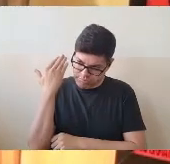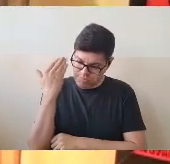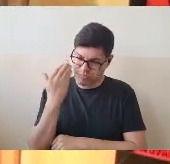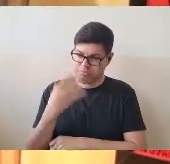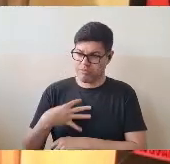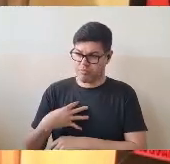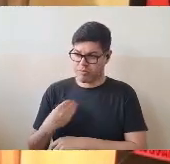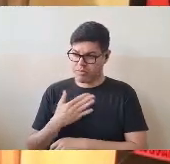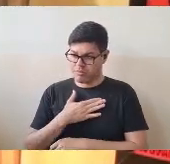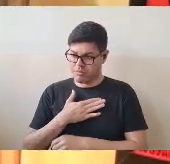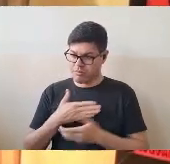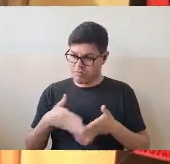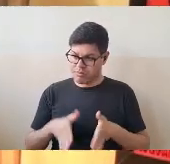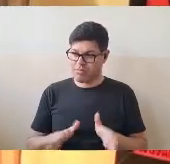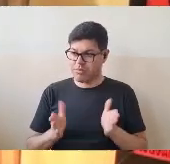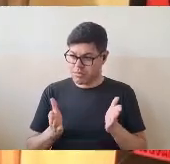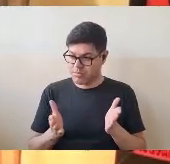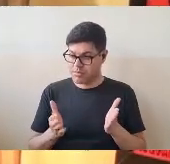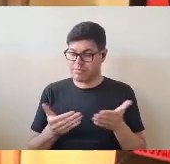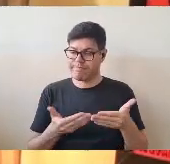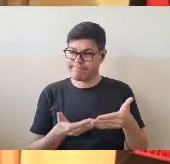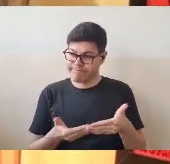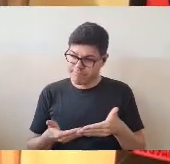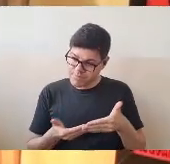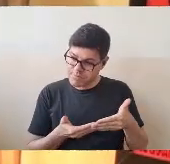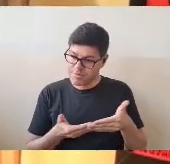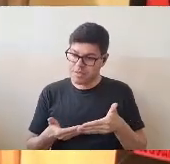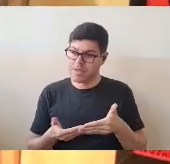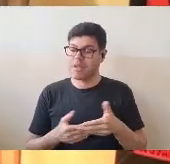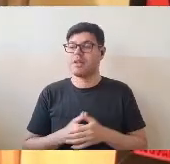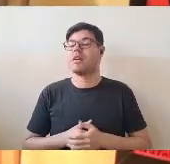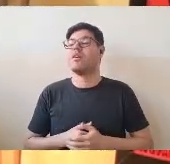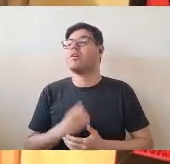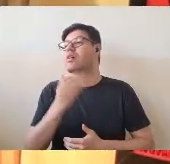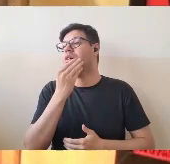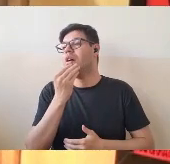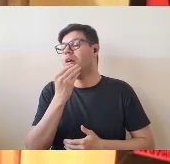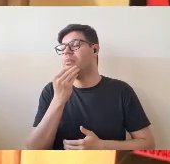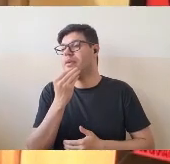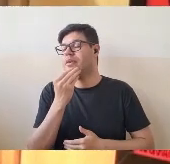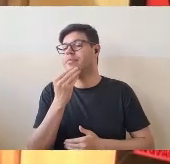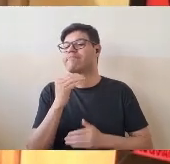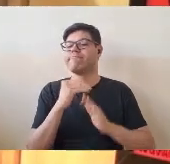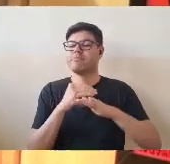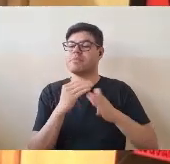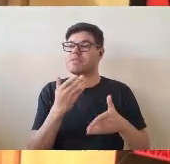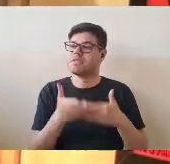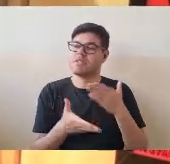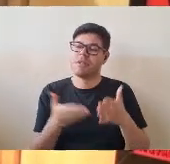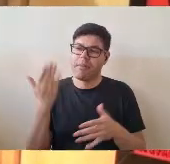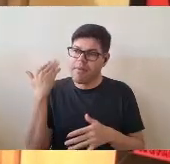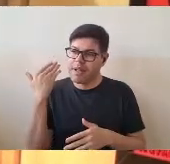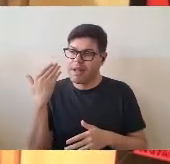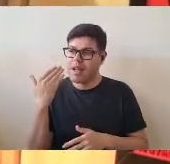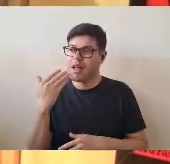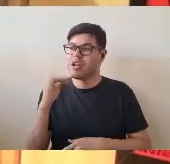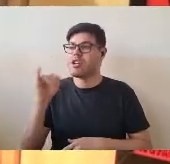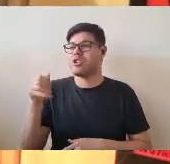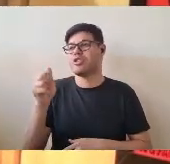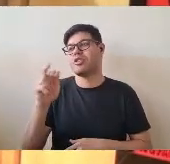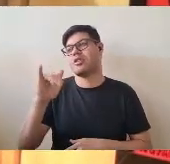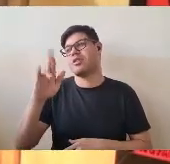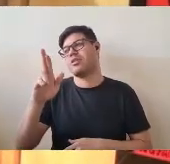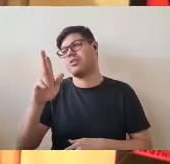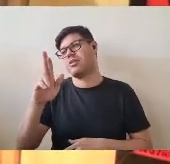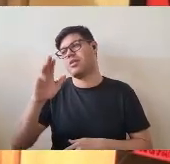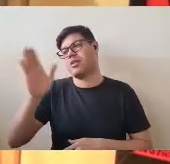médico do métier pediatra era o Jair Mourão, sim. que era o famosíssimo Jair Mourão. Ele tinha